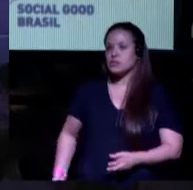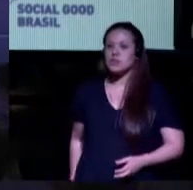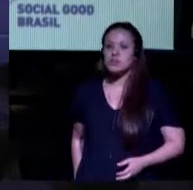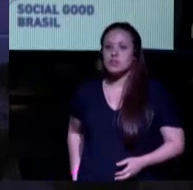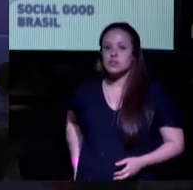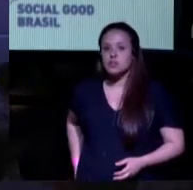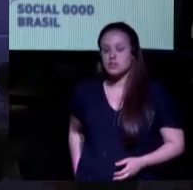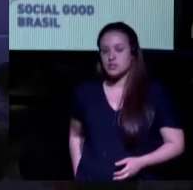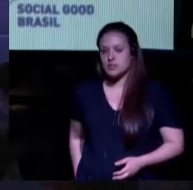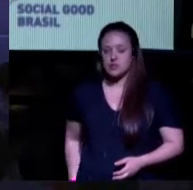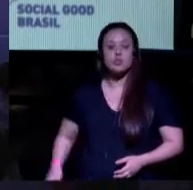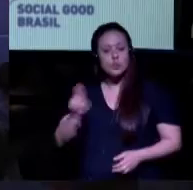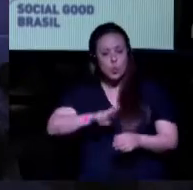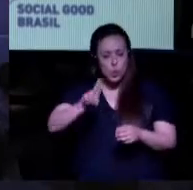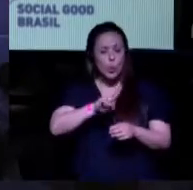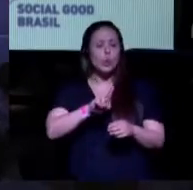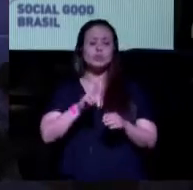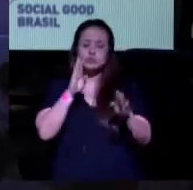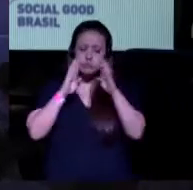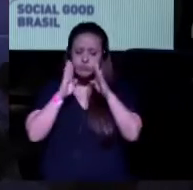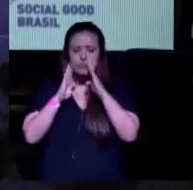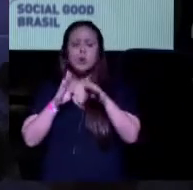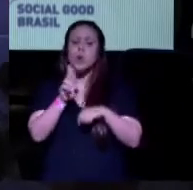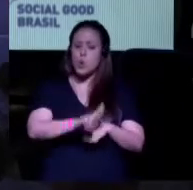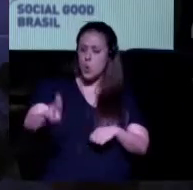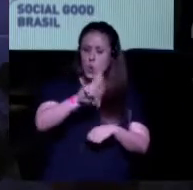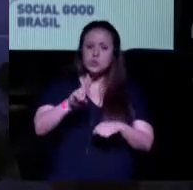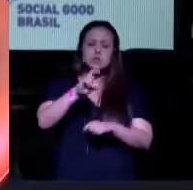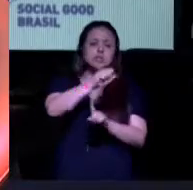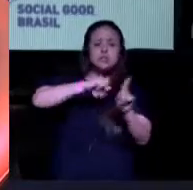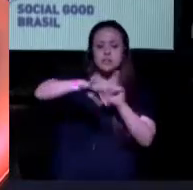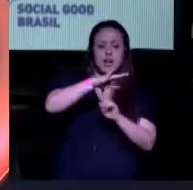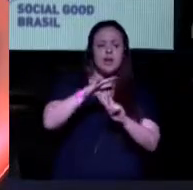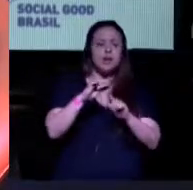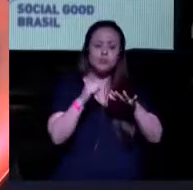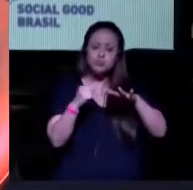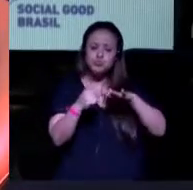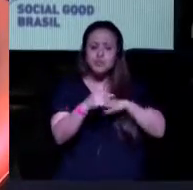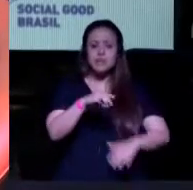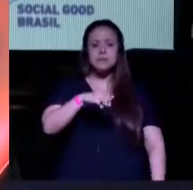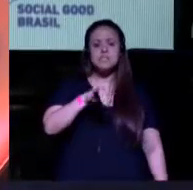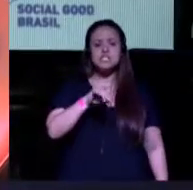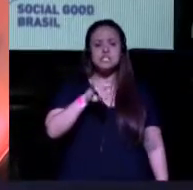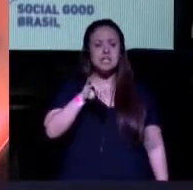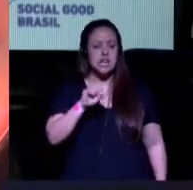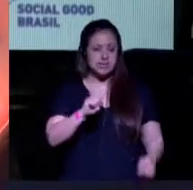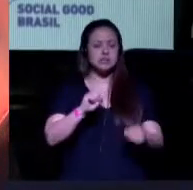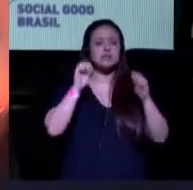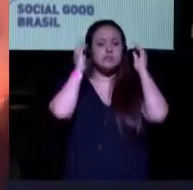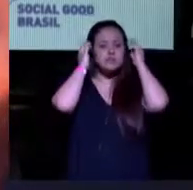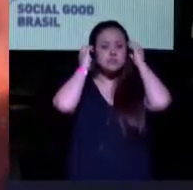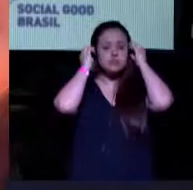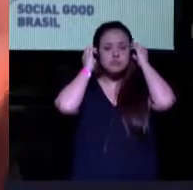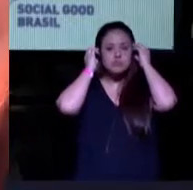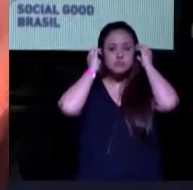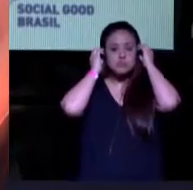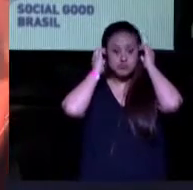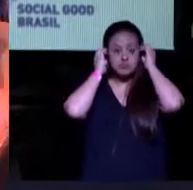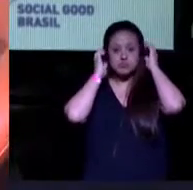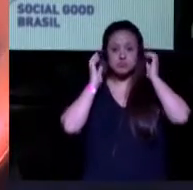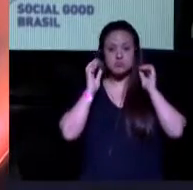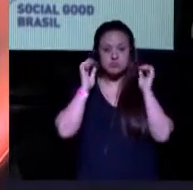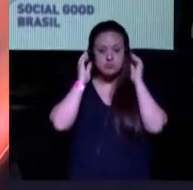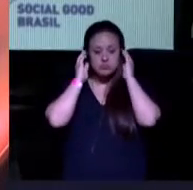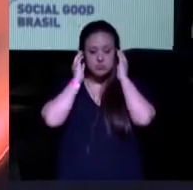aumentar a consciência do momento ea atenção de grupos e fazendo isso eu encontrei várias pessoas do redor do mundo